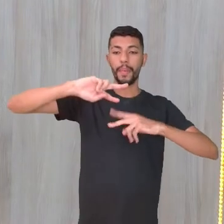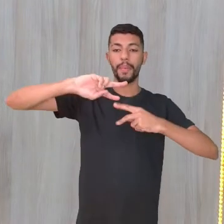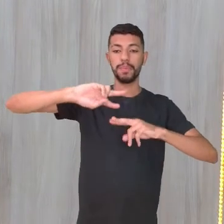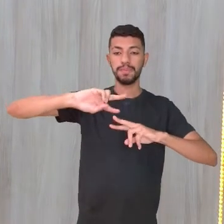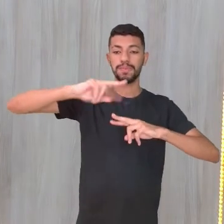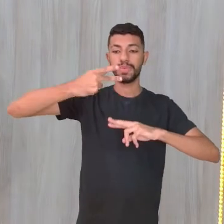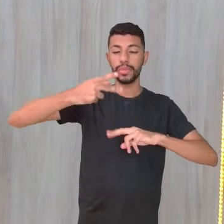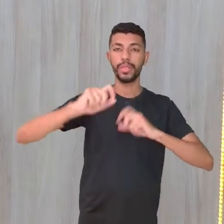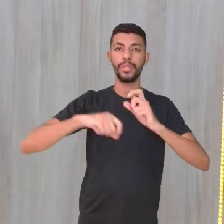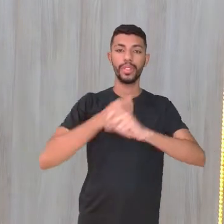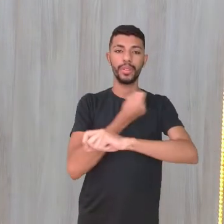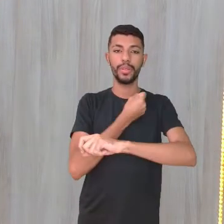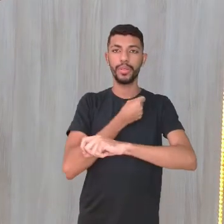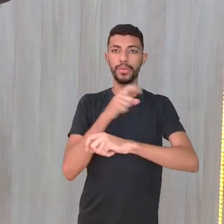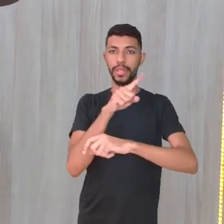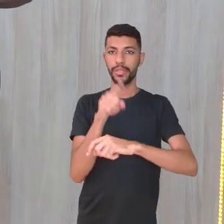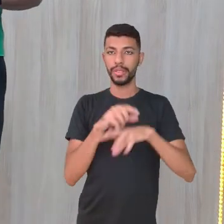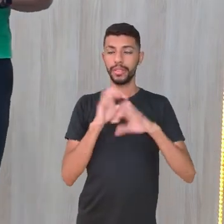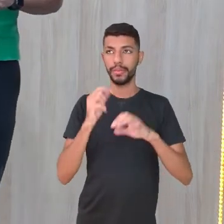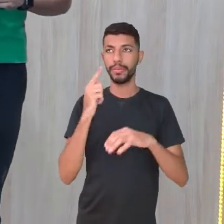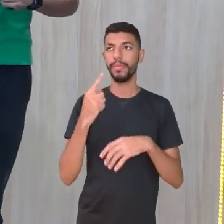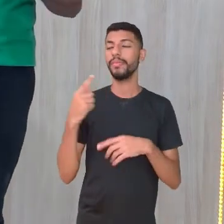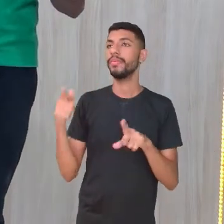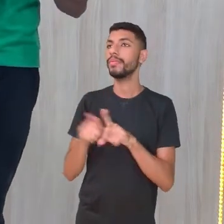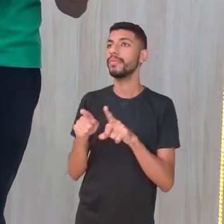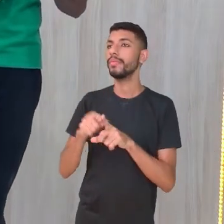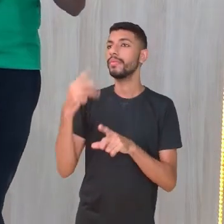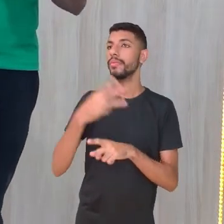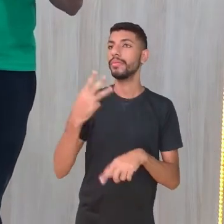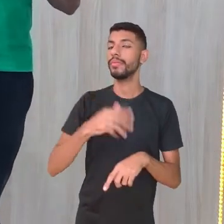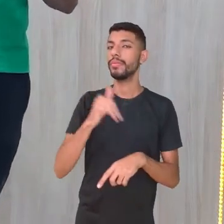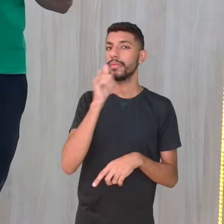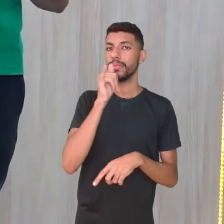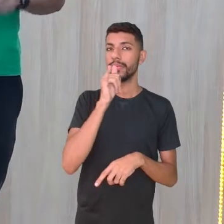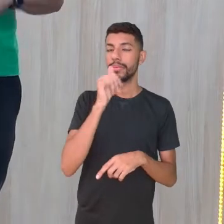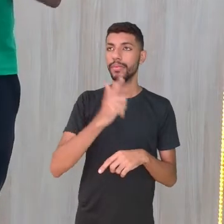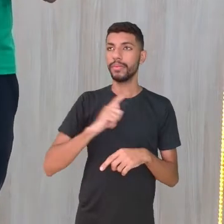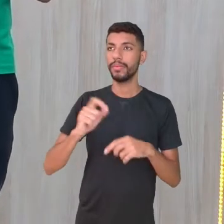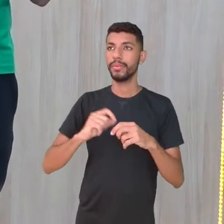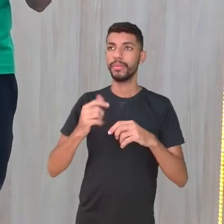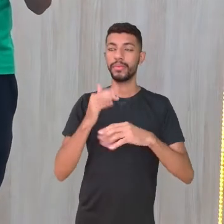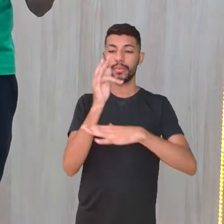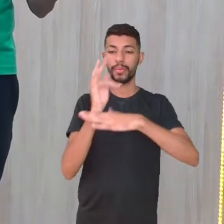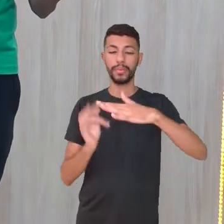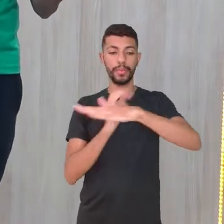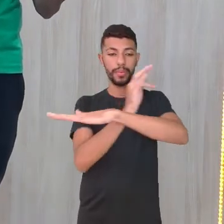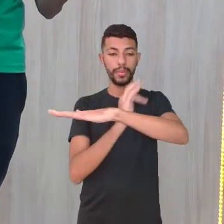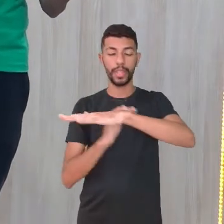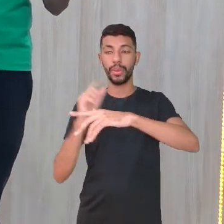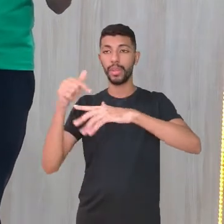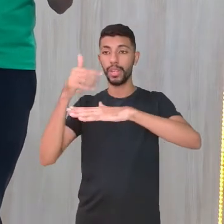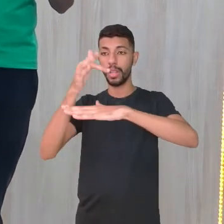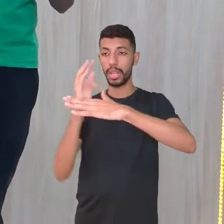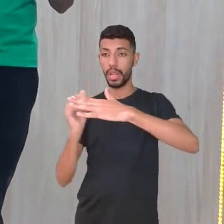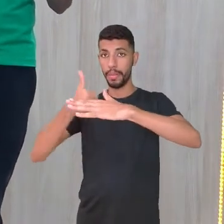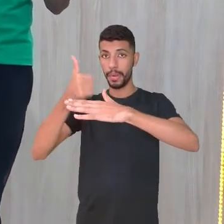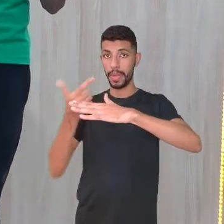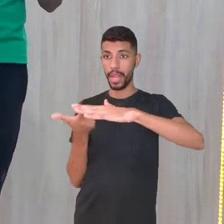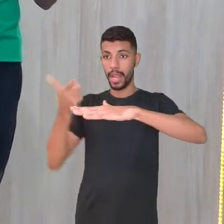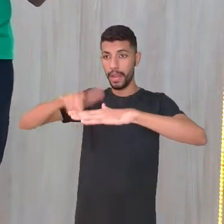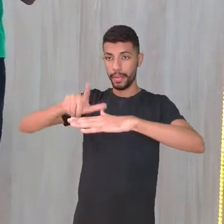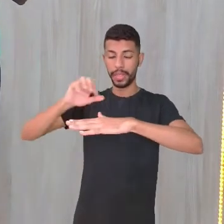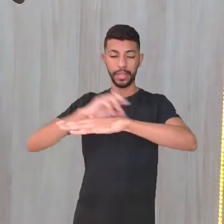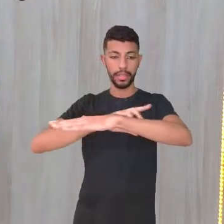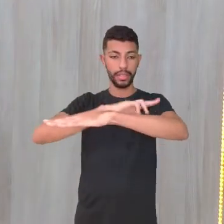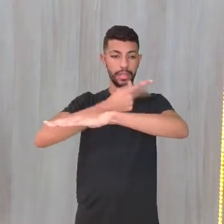inteiro. No terceiro caso, quando eu tenho aí uma divisão de duas frações, eu repeti a primeira fração e multipliquei